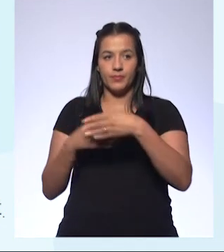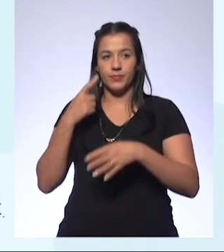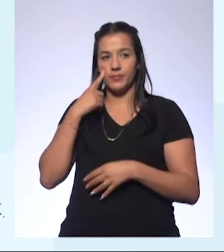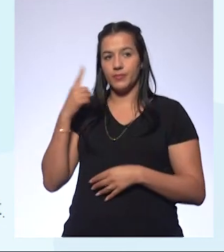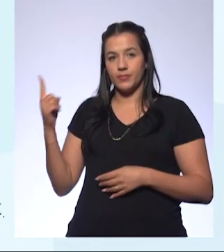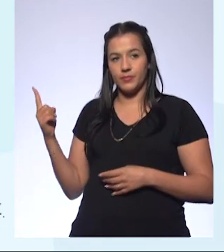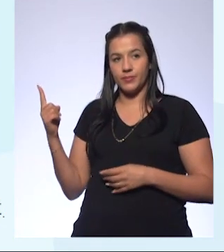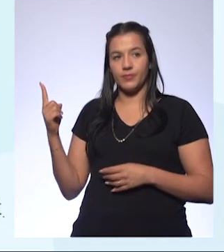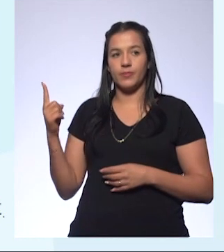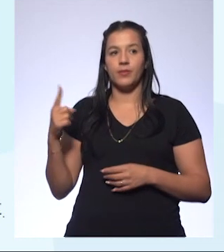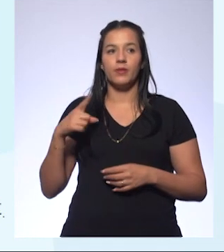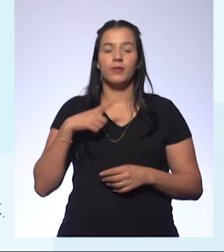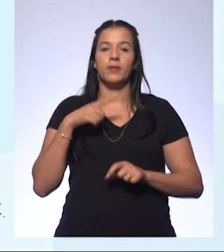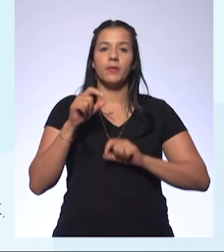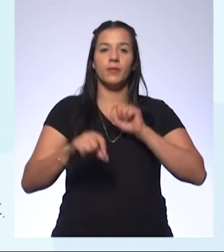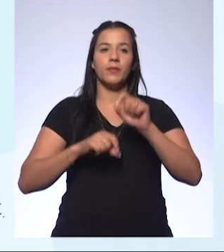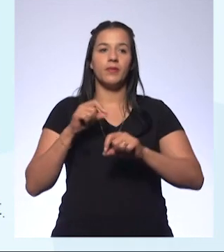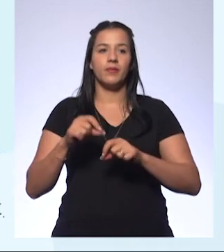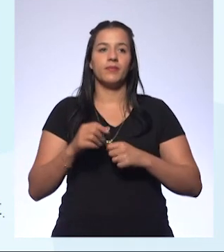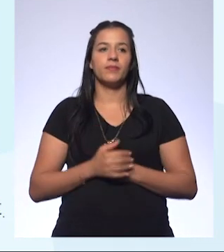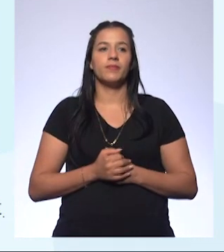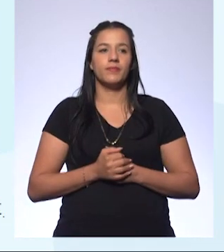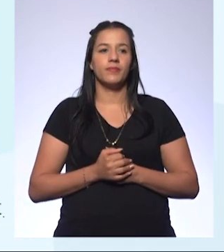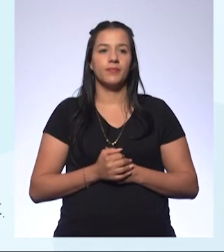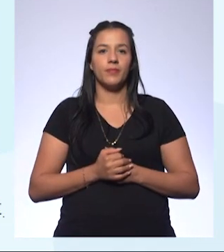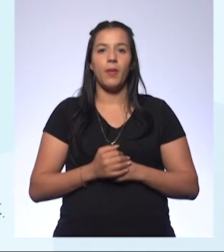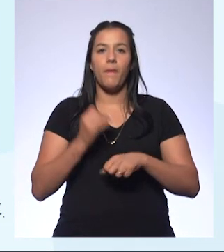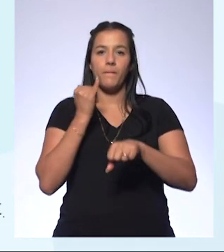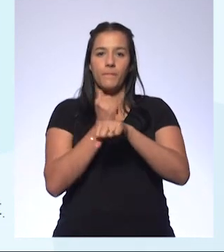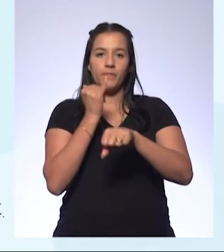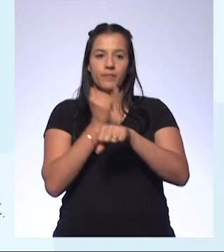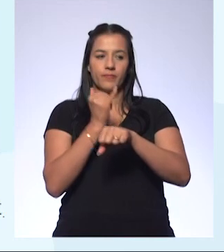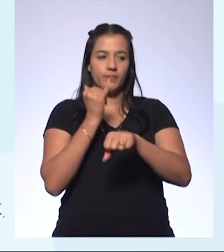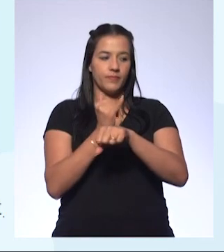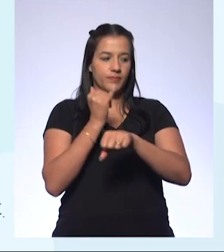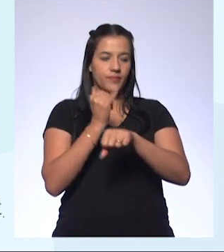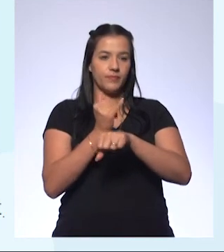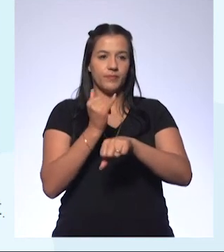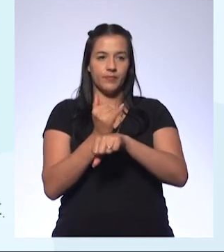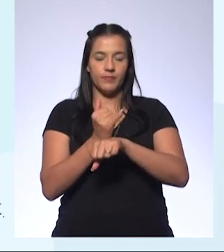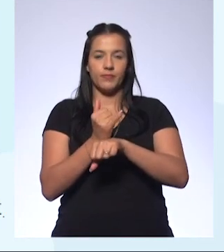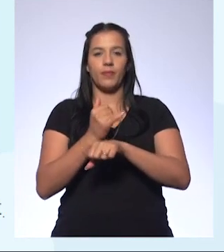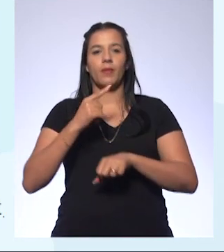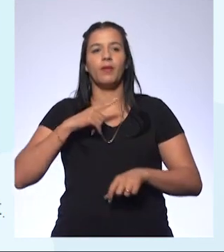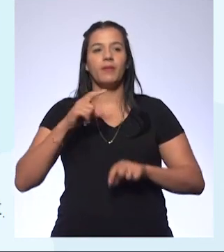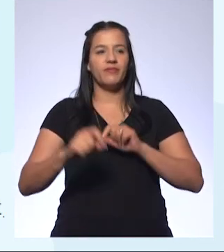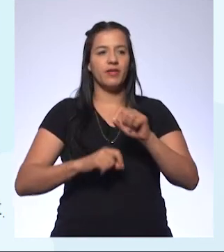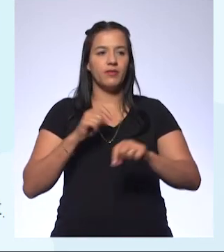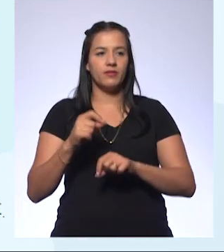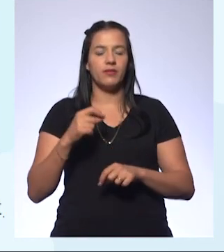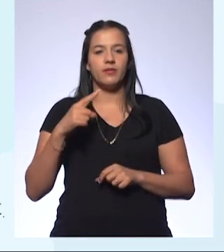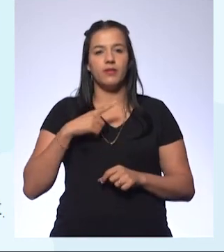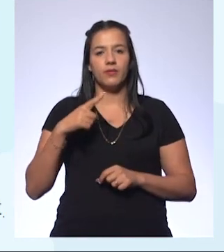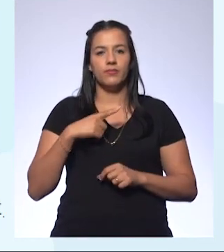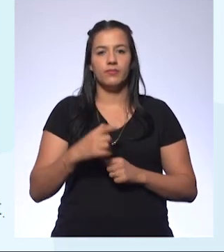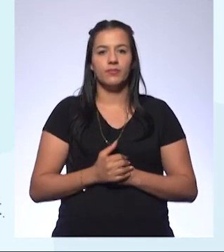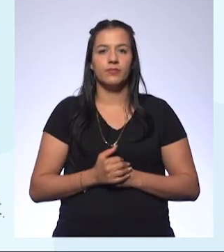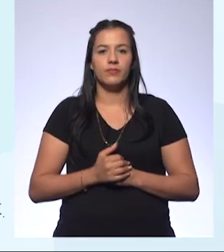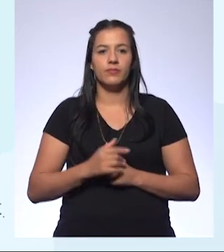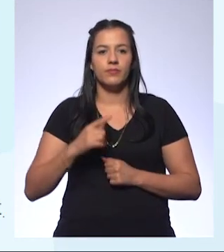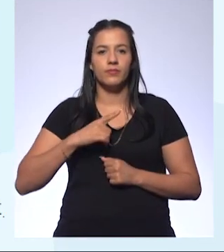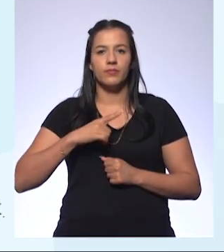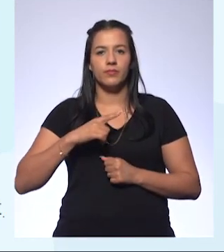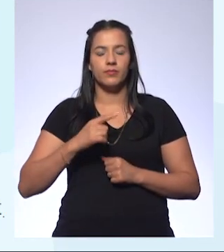Ligação metálica. Essa é uma ligação que a gente não tem como mostrar uma estrutura, assim como a gente tem na ligação iônica, que a gente sabe que o elétron